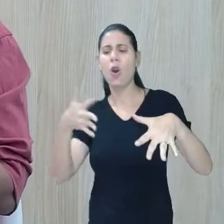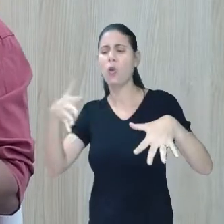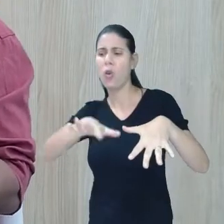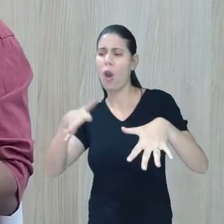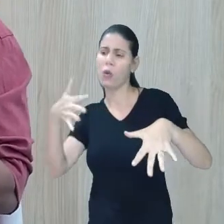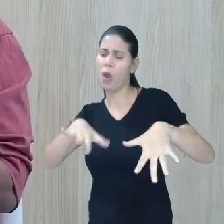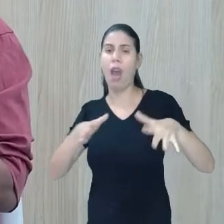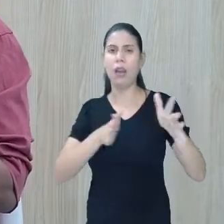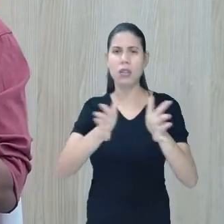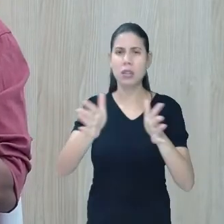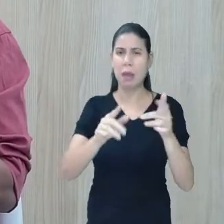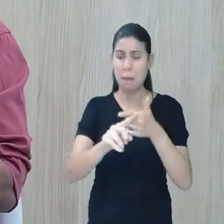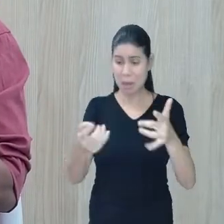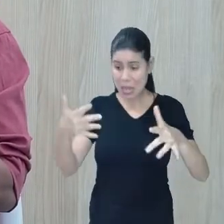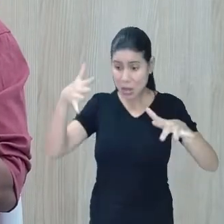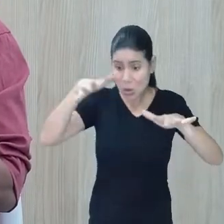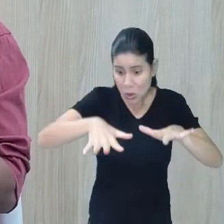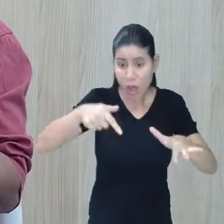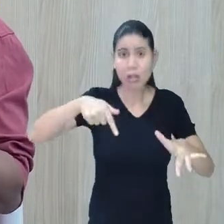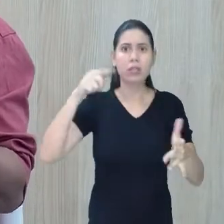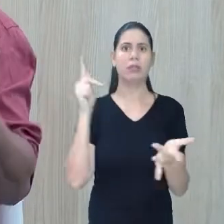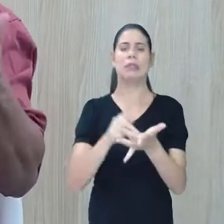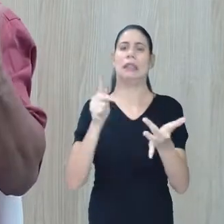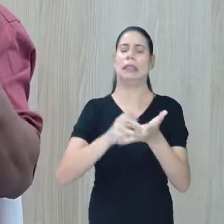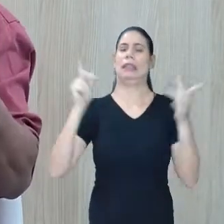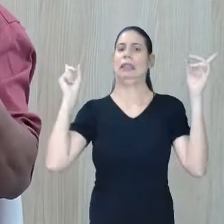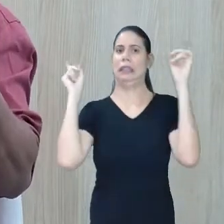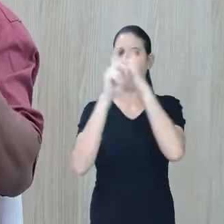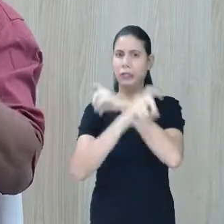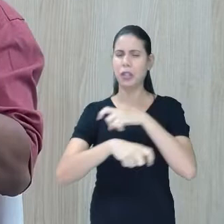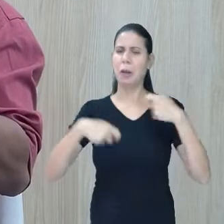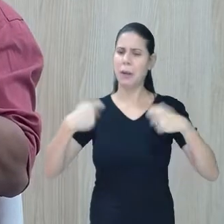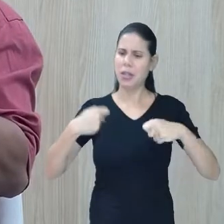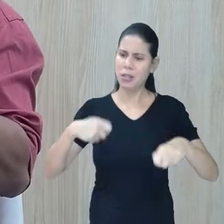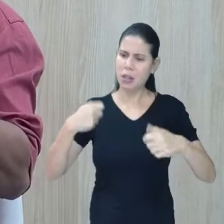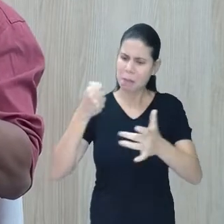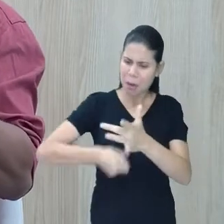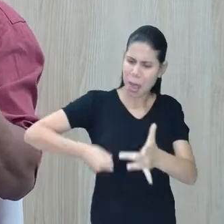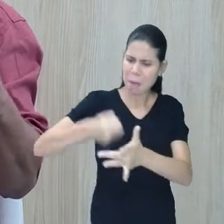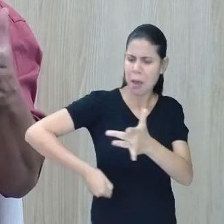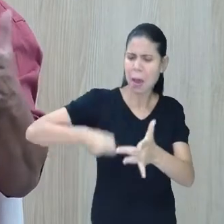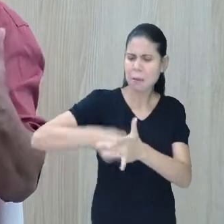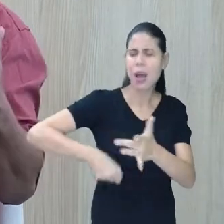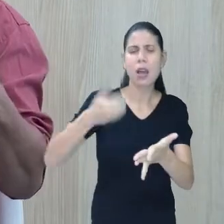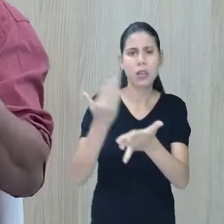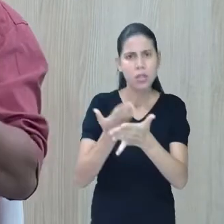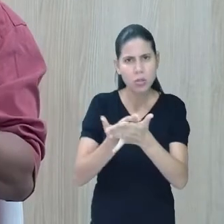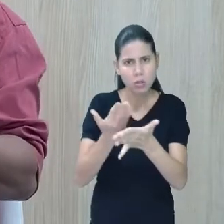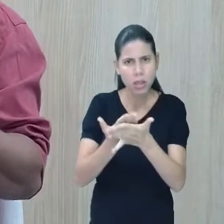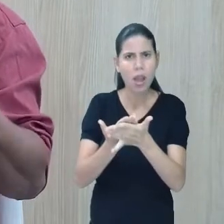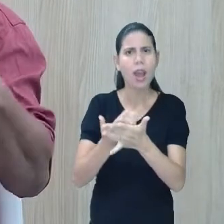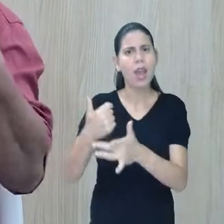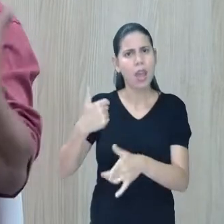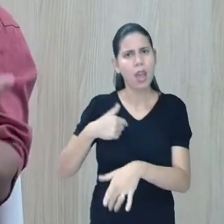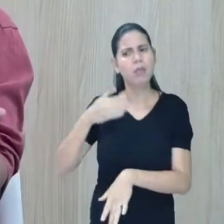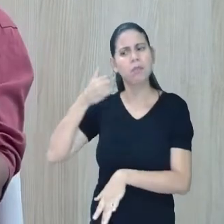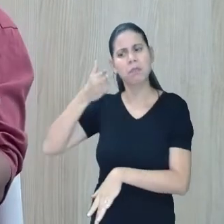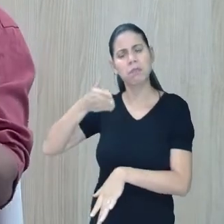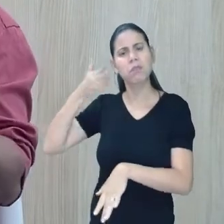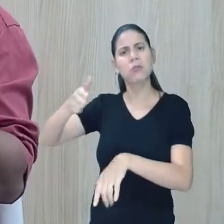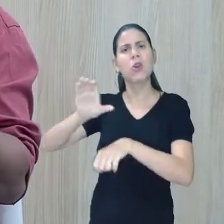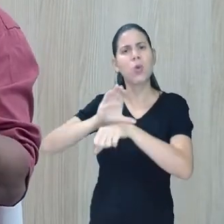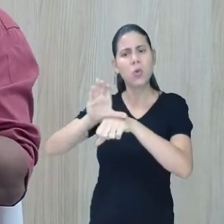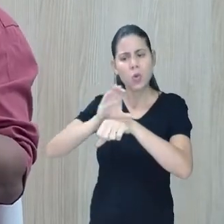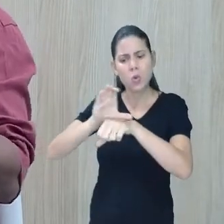inclusão é difícil. Então a gente precisa estudar. Cada demanda que foi surgindo, eu fui fazendo cursos, aprimorando